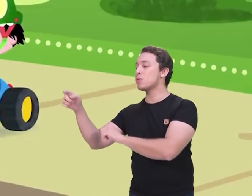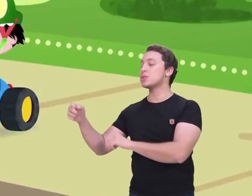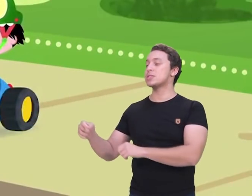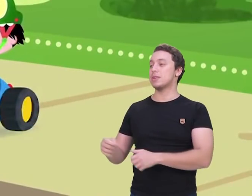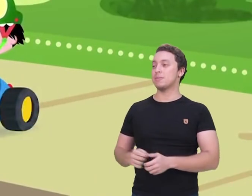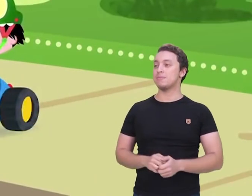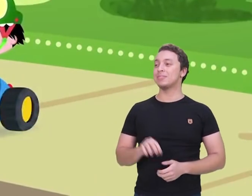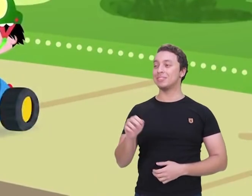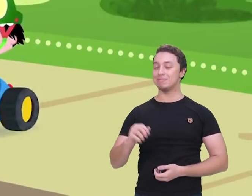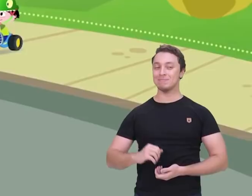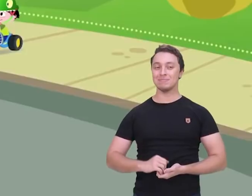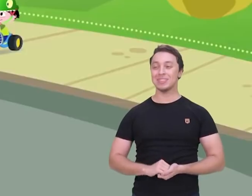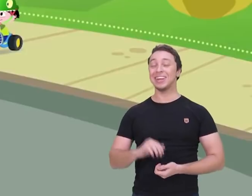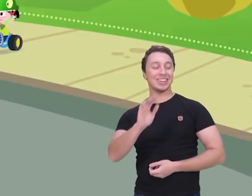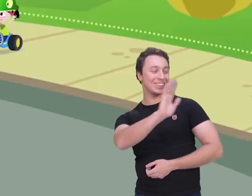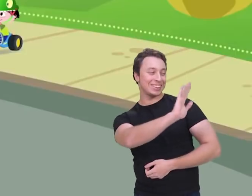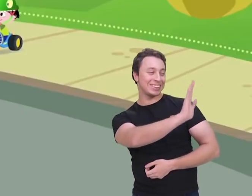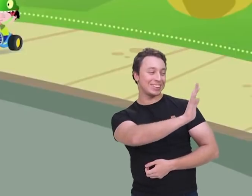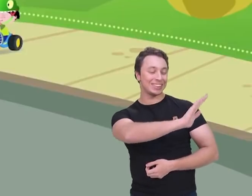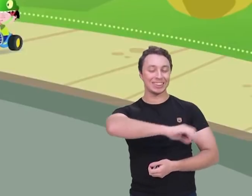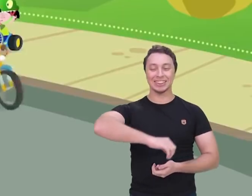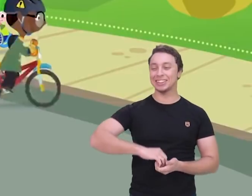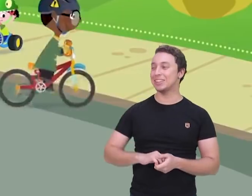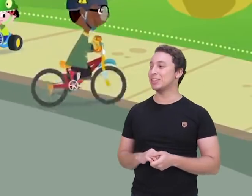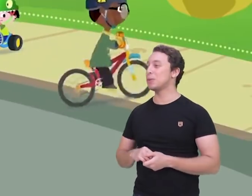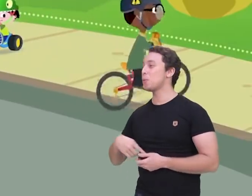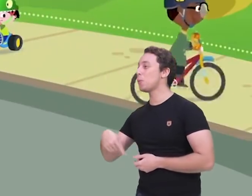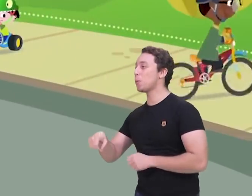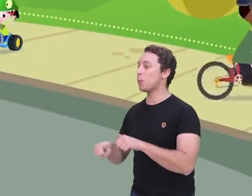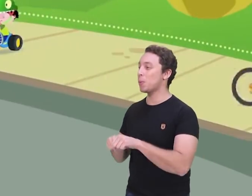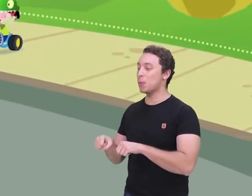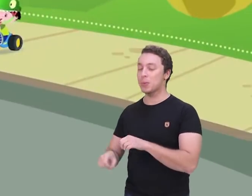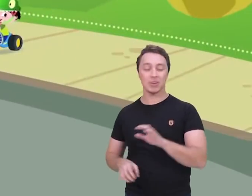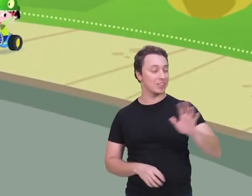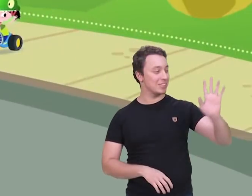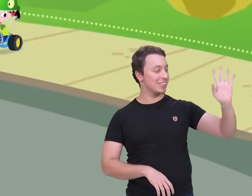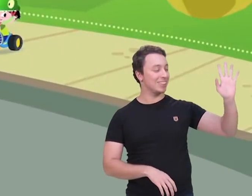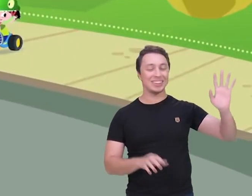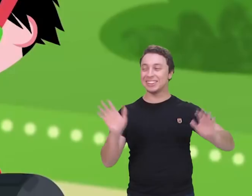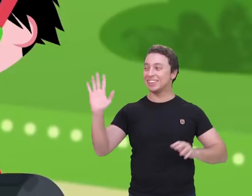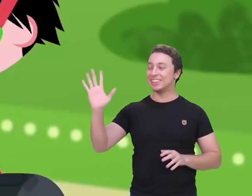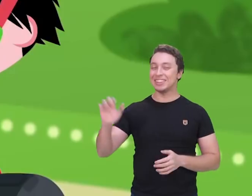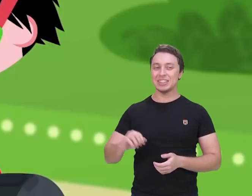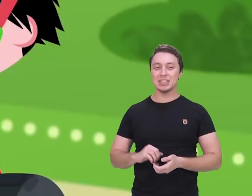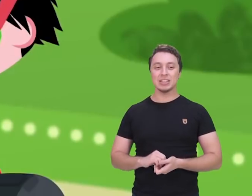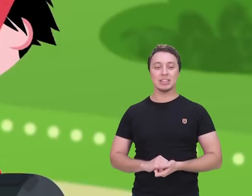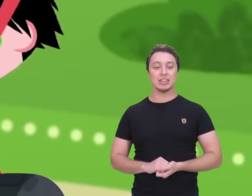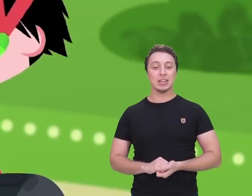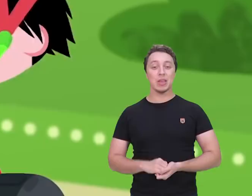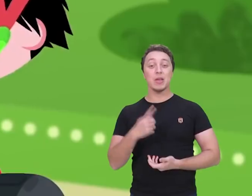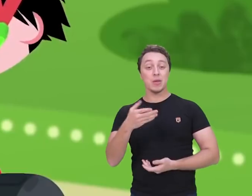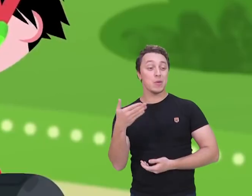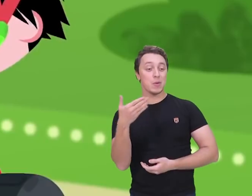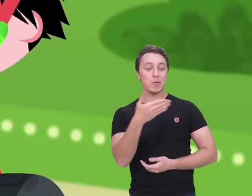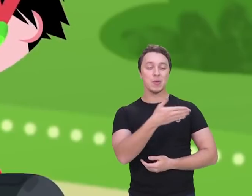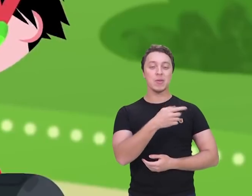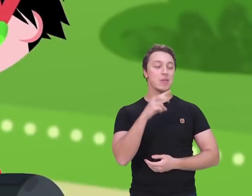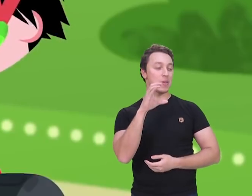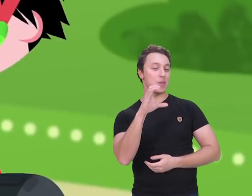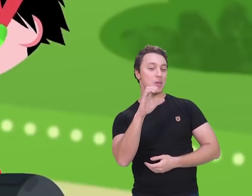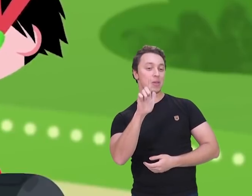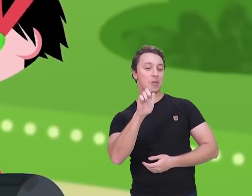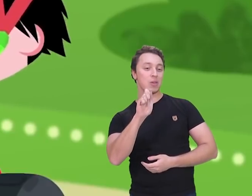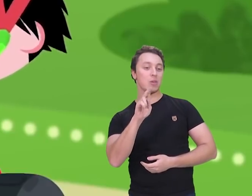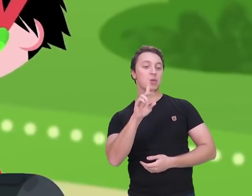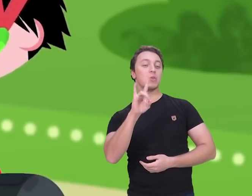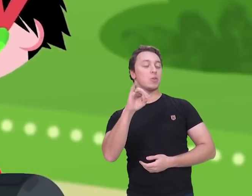espera por mim que eu também tenho que ir embora. Tchau. Tchau, Tom. Tchau, Igor. O Cláudio não vai acreditar que a gente viu um balão